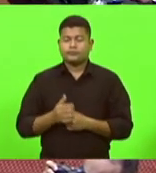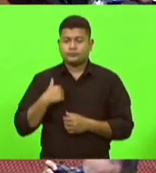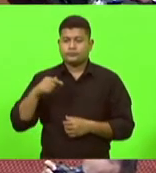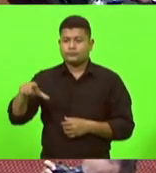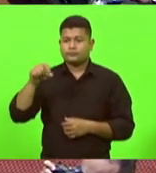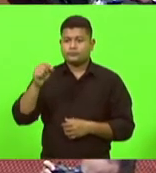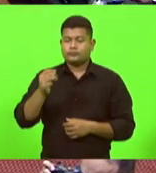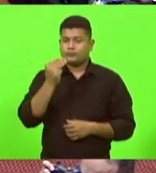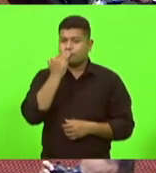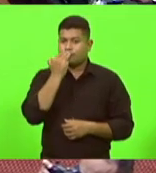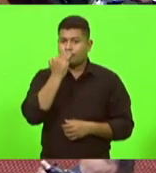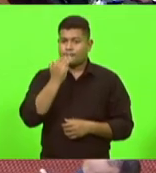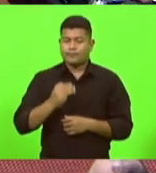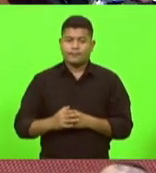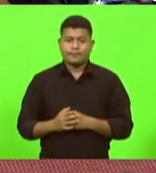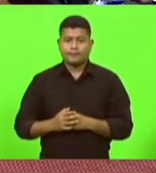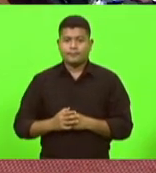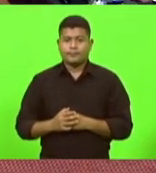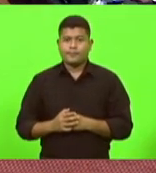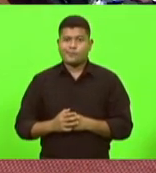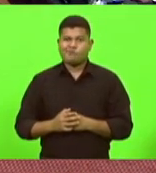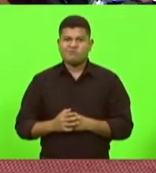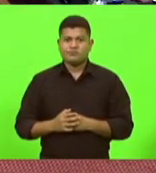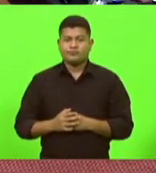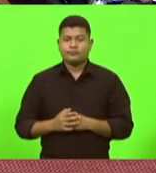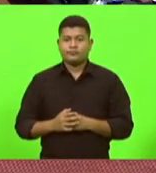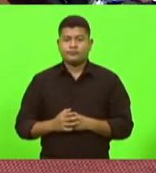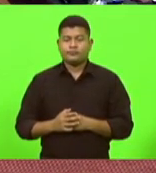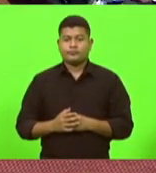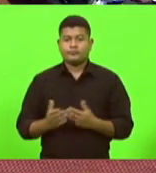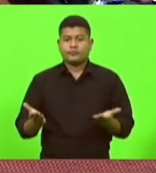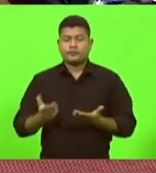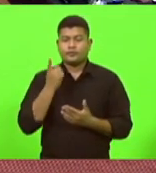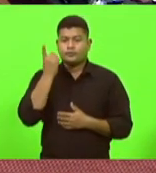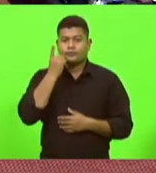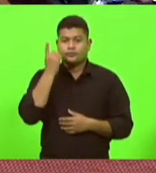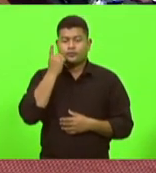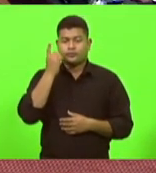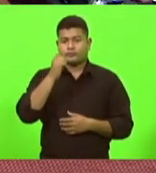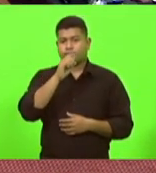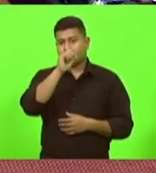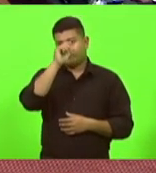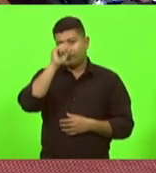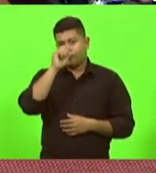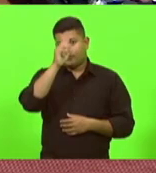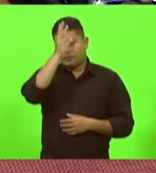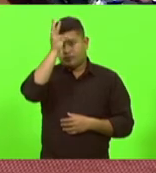Moacir Sopelsa. Obrigado, deputado. Como vota a deputada Luciane Carminati?